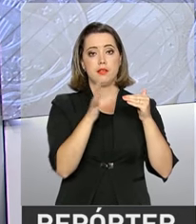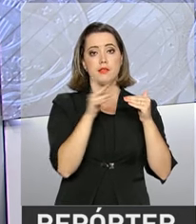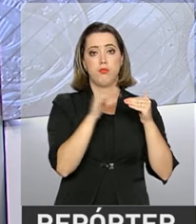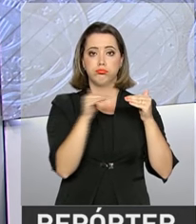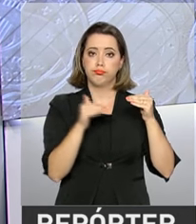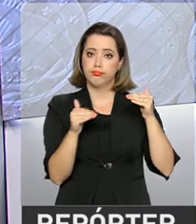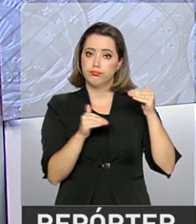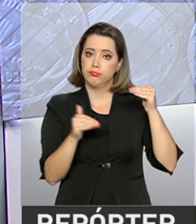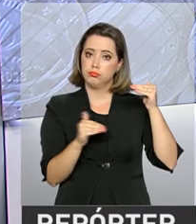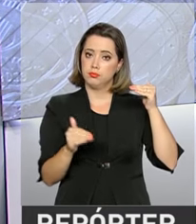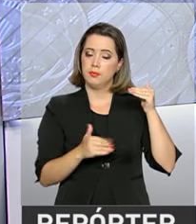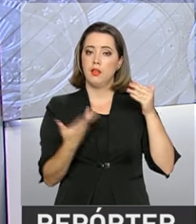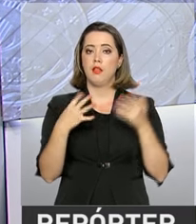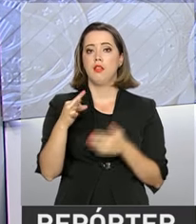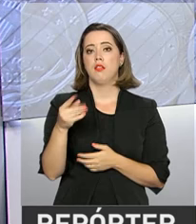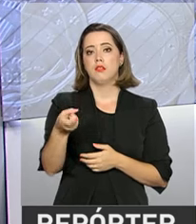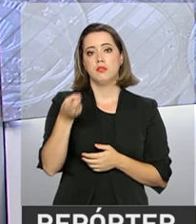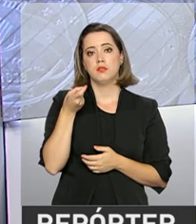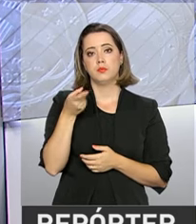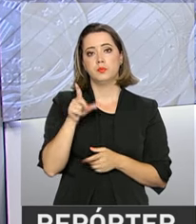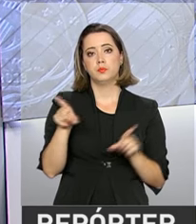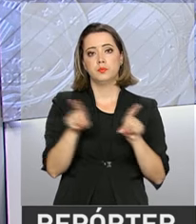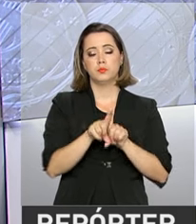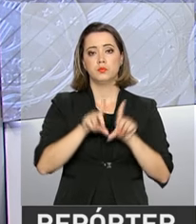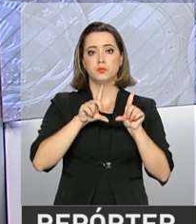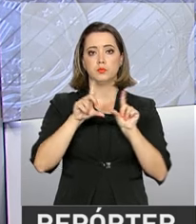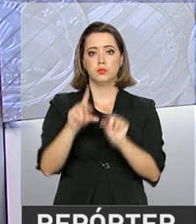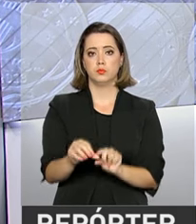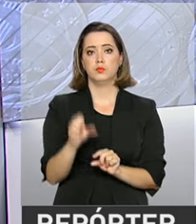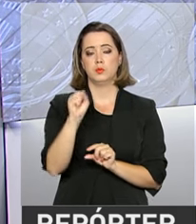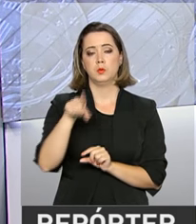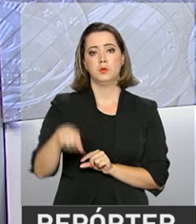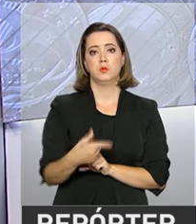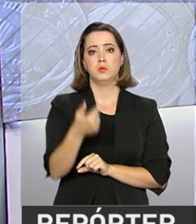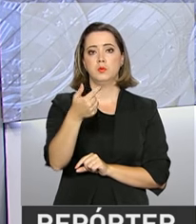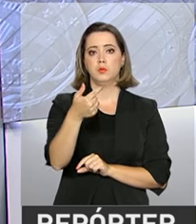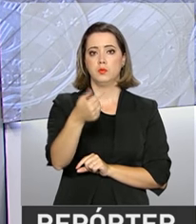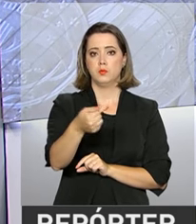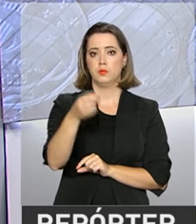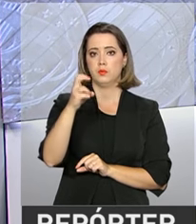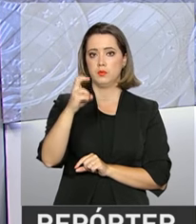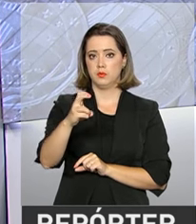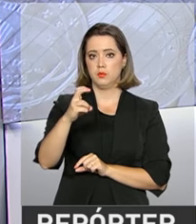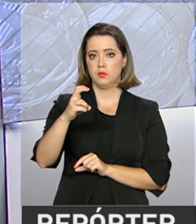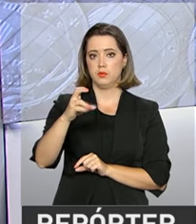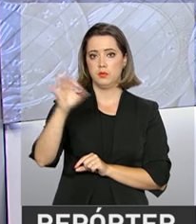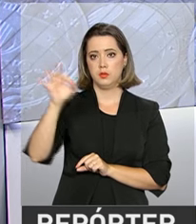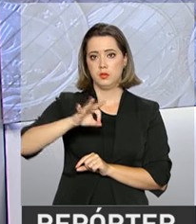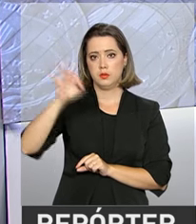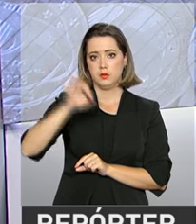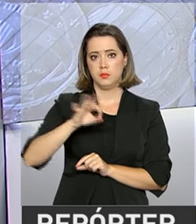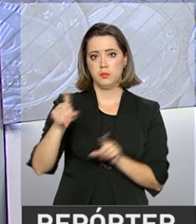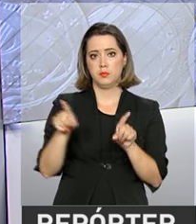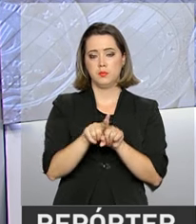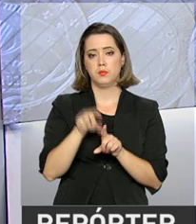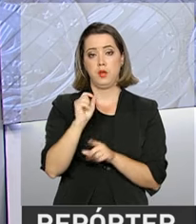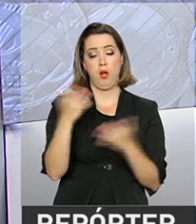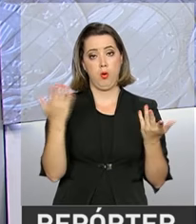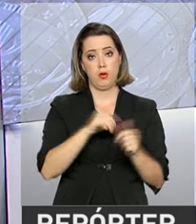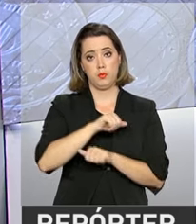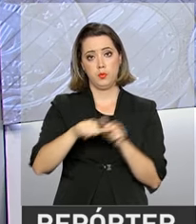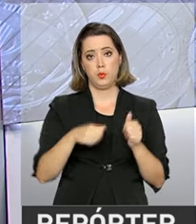para a taxa básica de juros caiu para oito e meio por cento ela era de 8,75 por cento